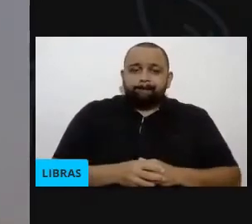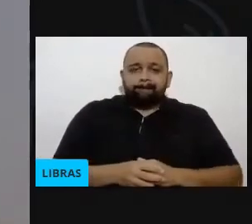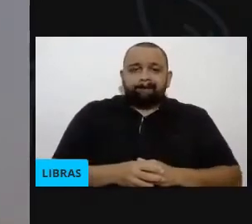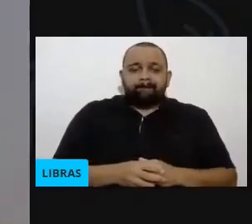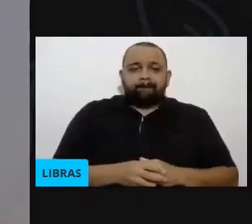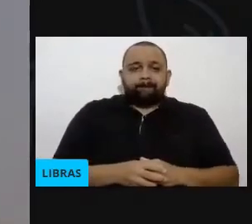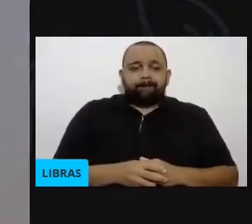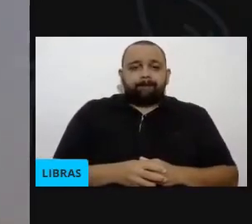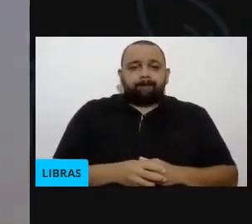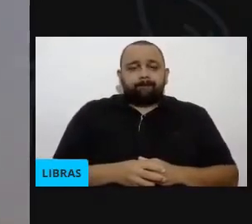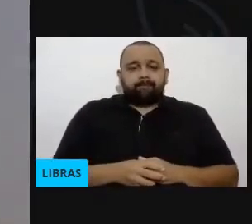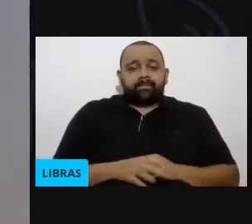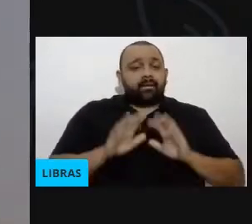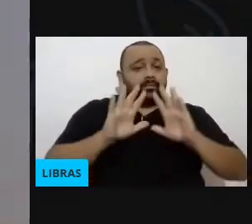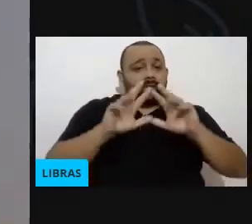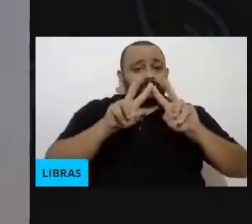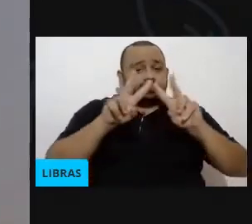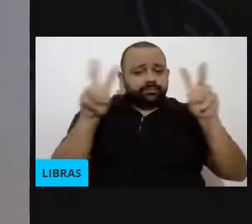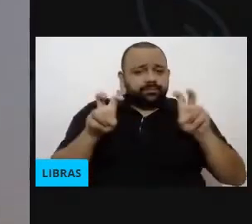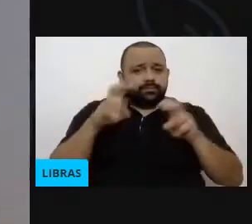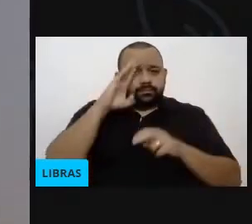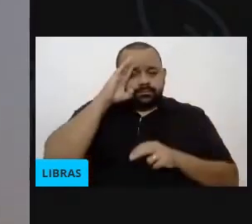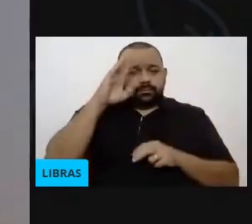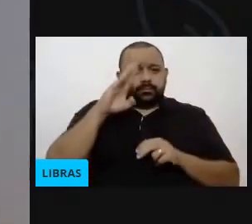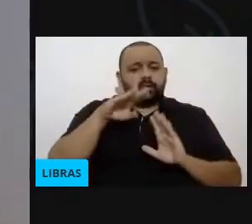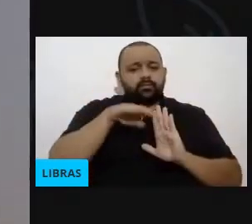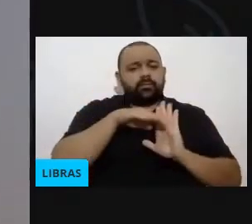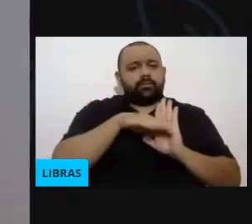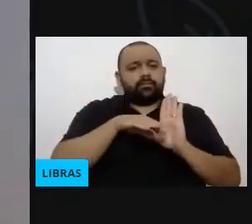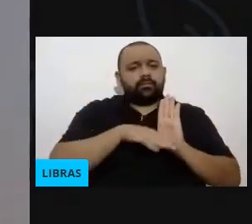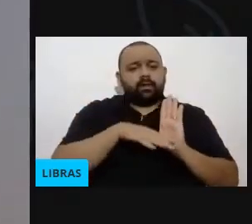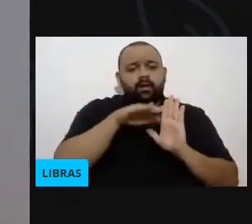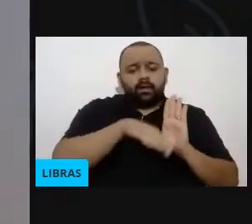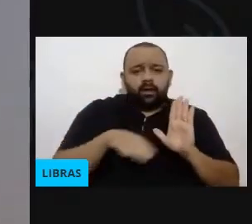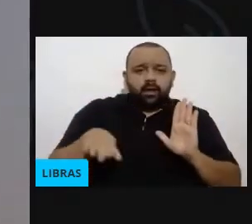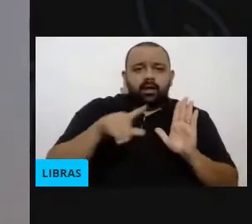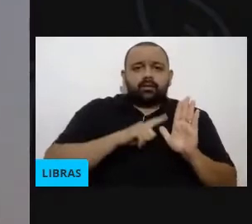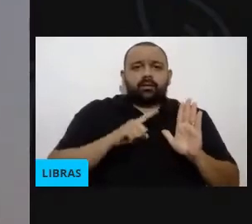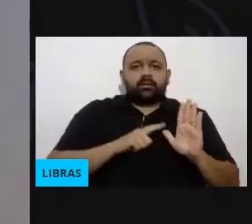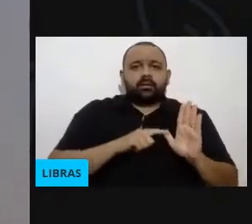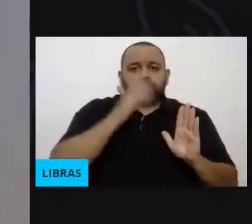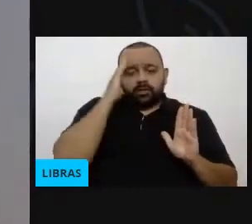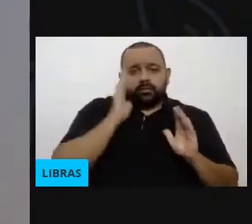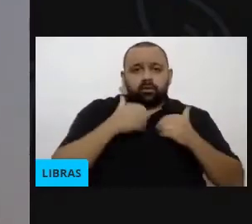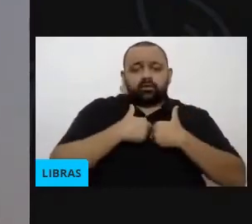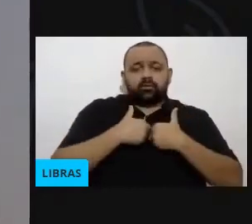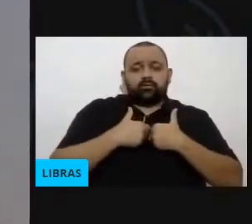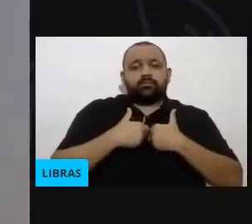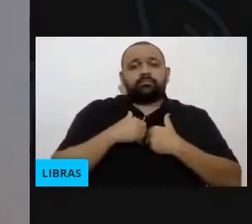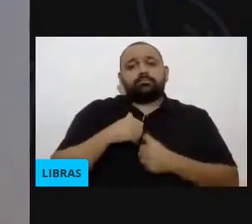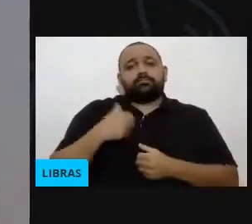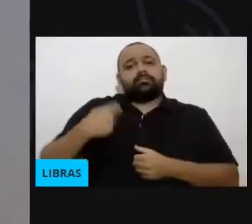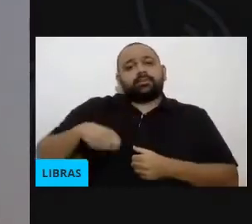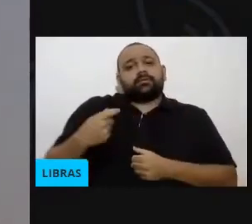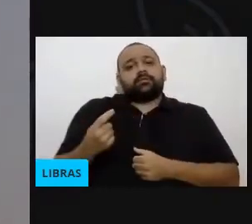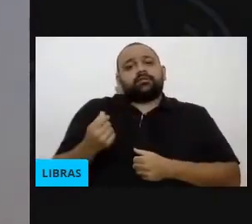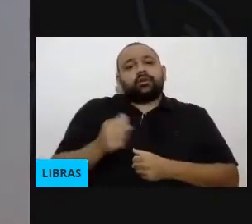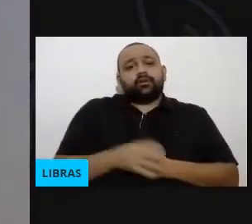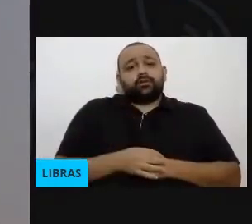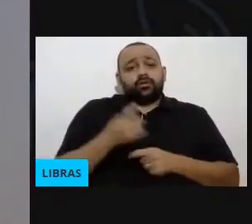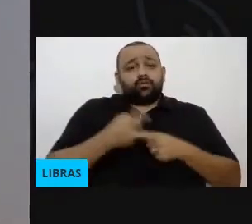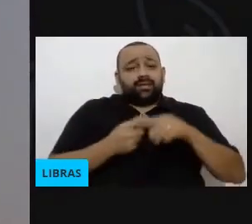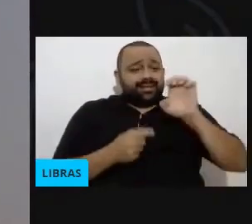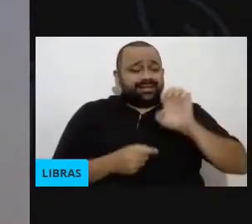a questão principal de prognóstico, eu acho, para crianças com autismo hoje no país é ter dinheiro, o que é uma pena, porque o Estado não faz